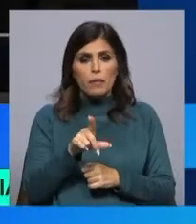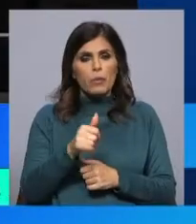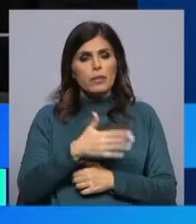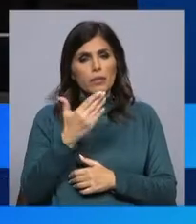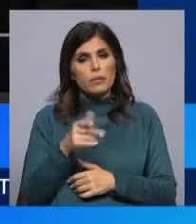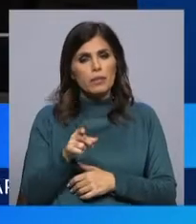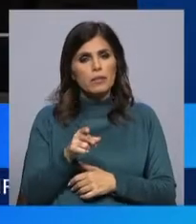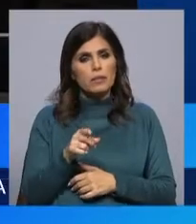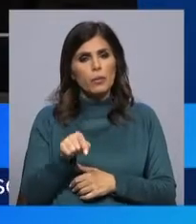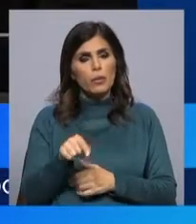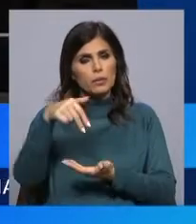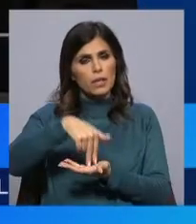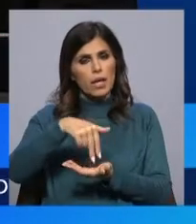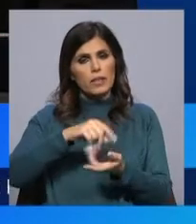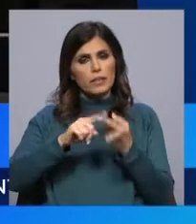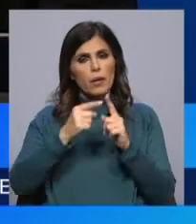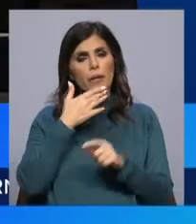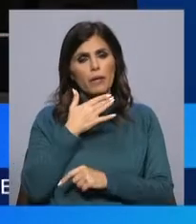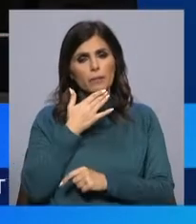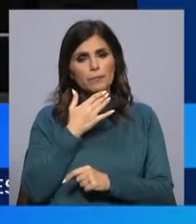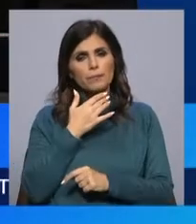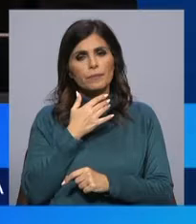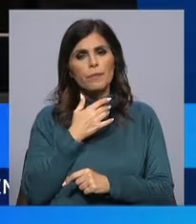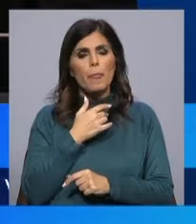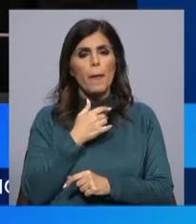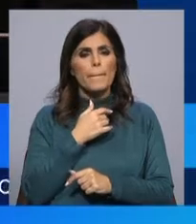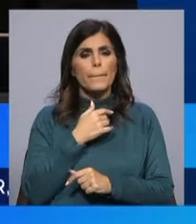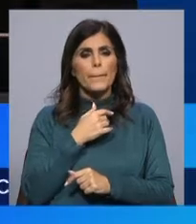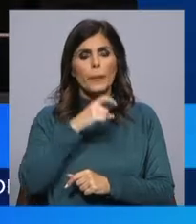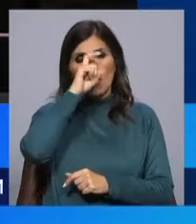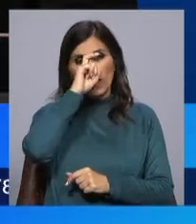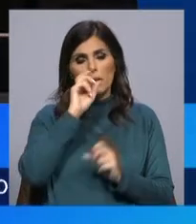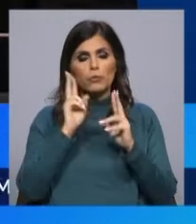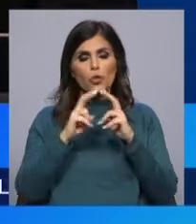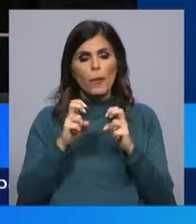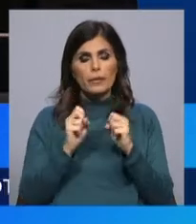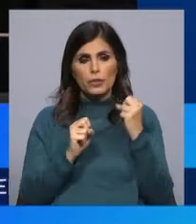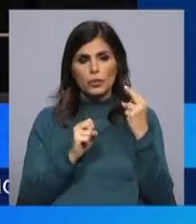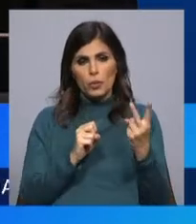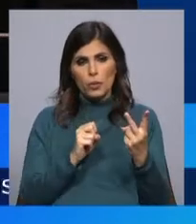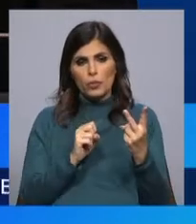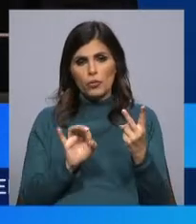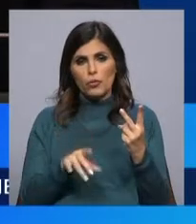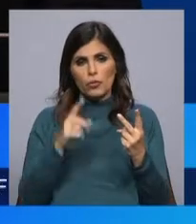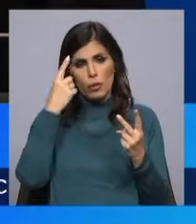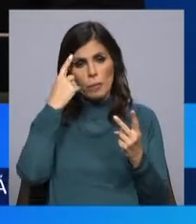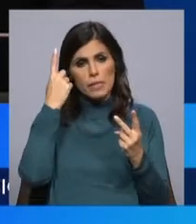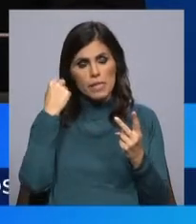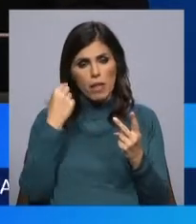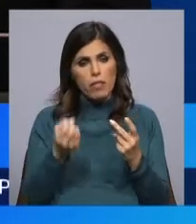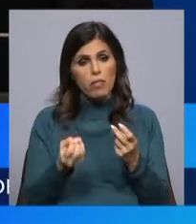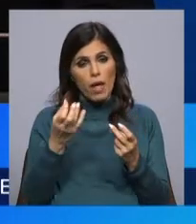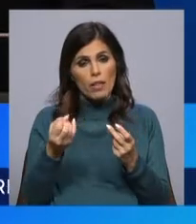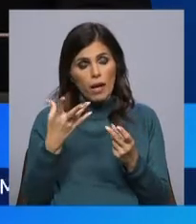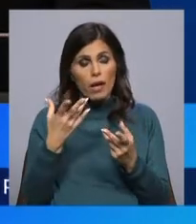dia. Hoje a partir de Castelo Branco. Recordamos duas descobertas do final do ano passado que prometem lançar novos mistérios